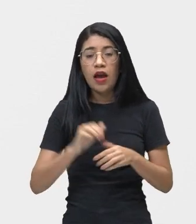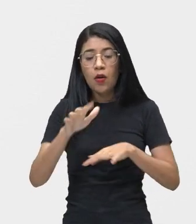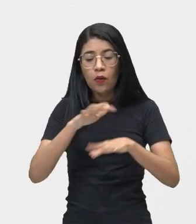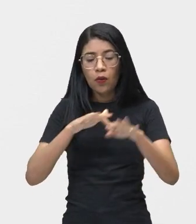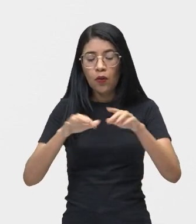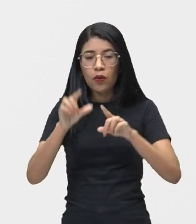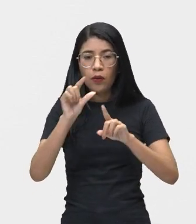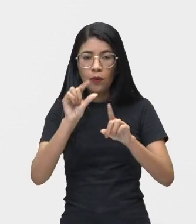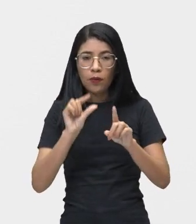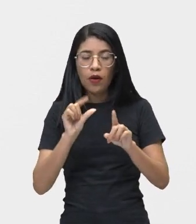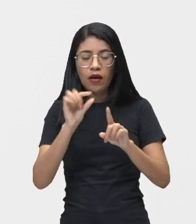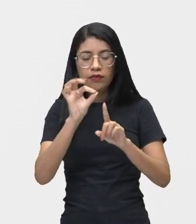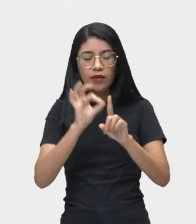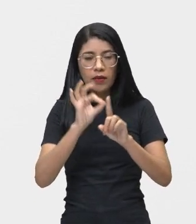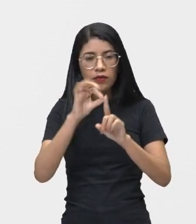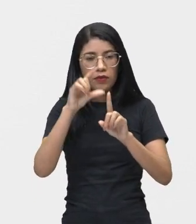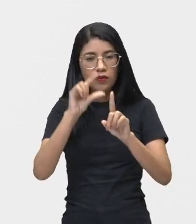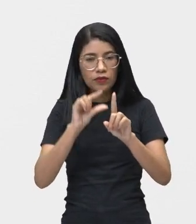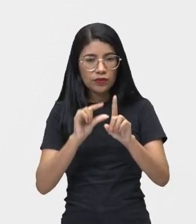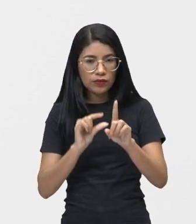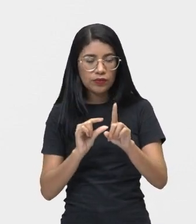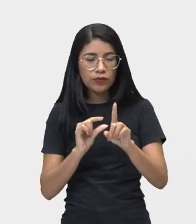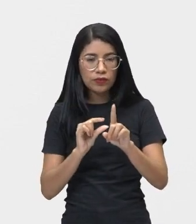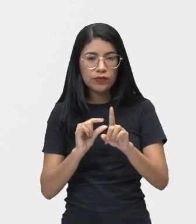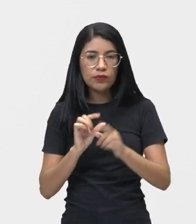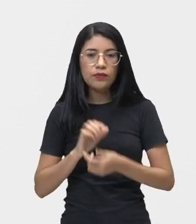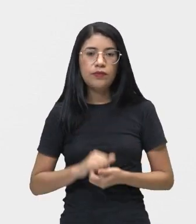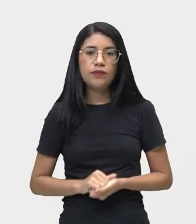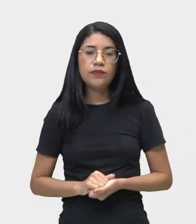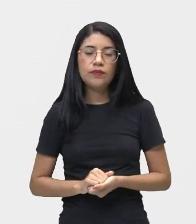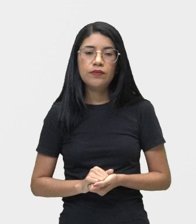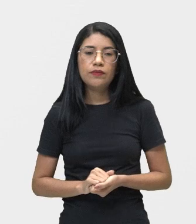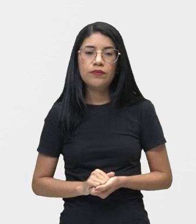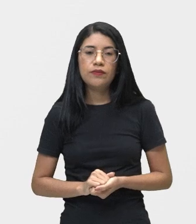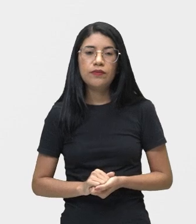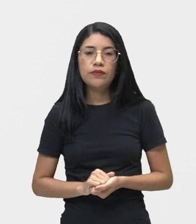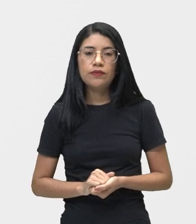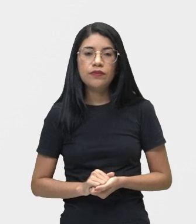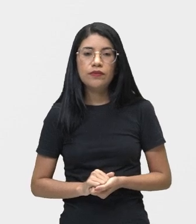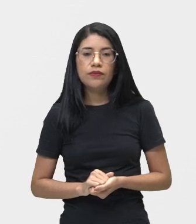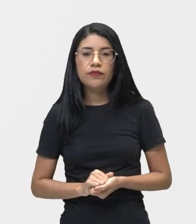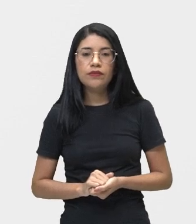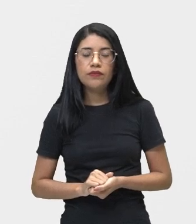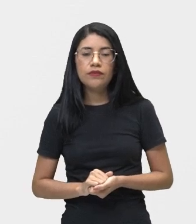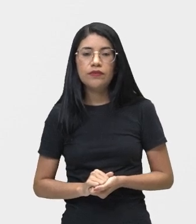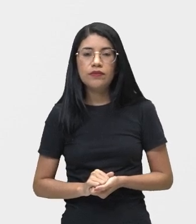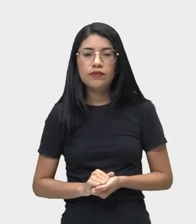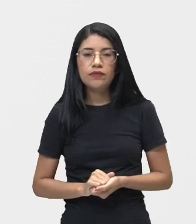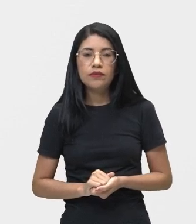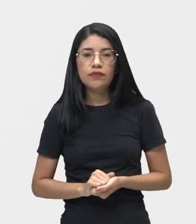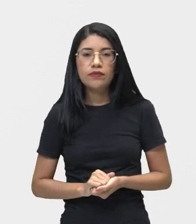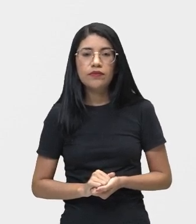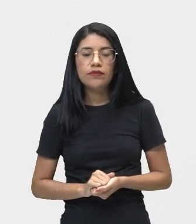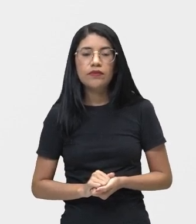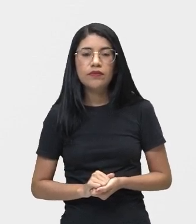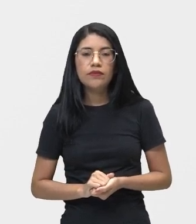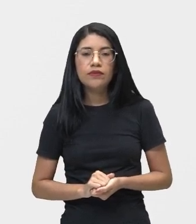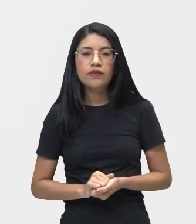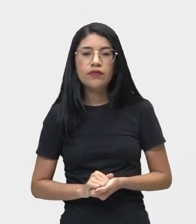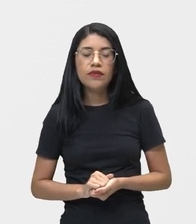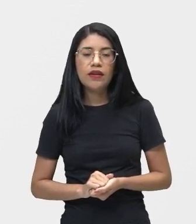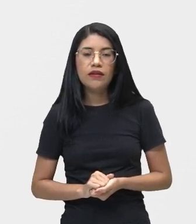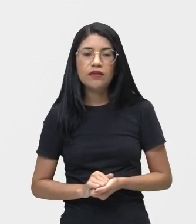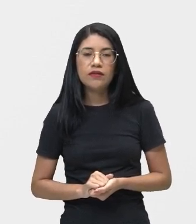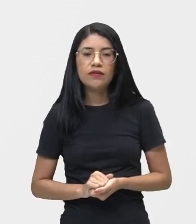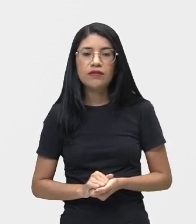menor temperatura. Maior temperatura, muito agitadas. Menor temperatura, menor